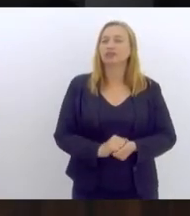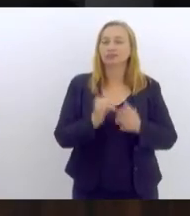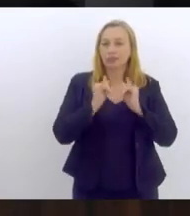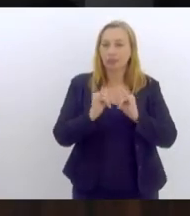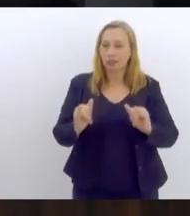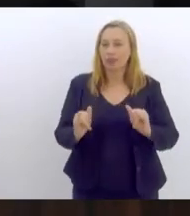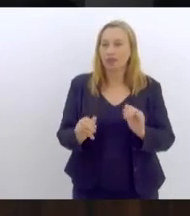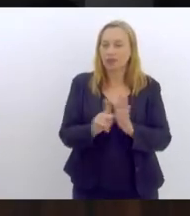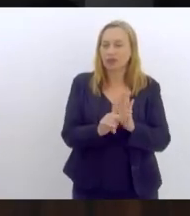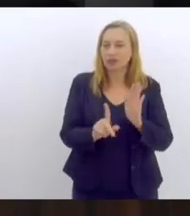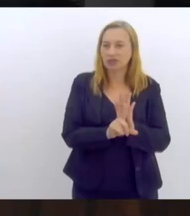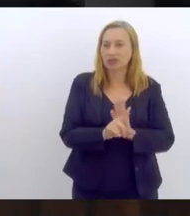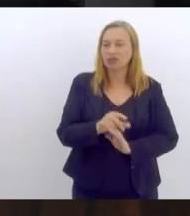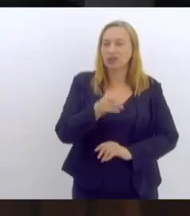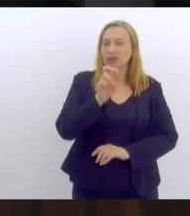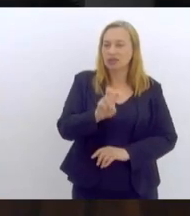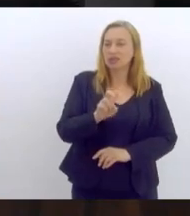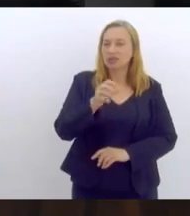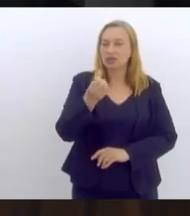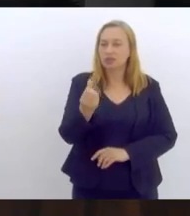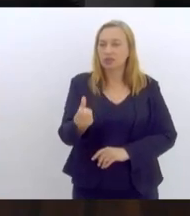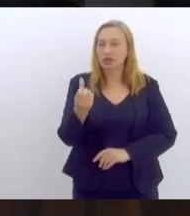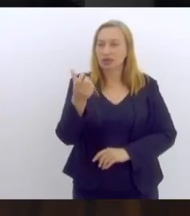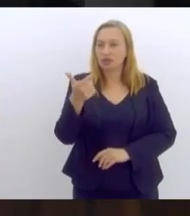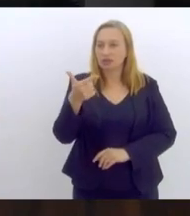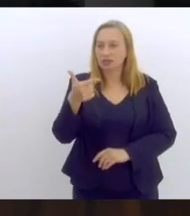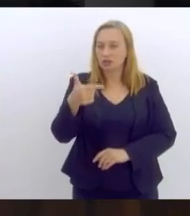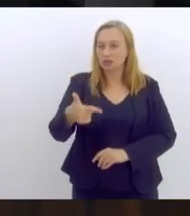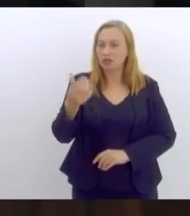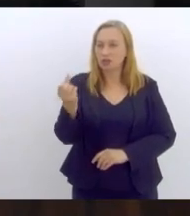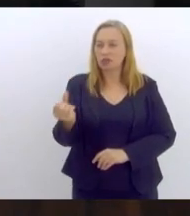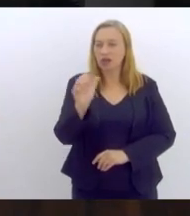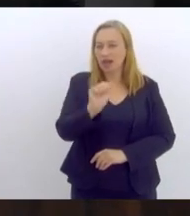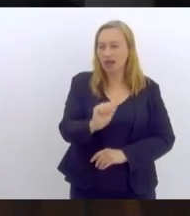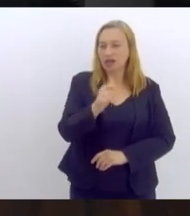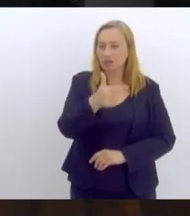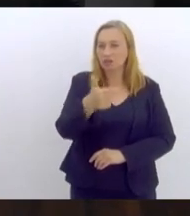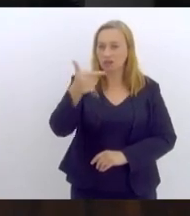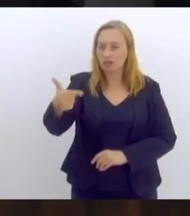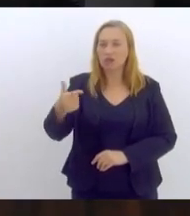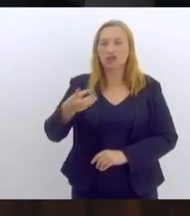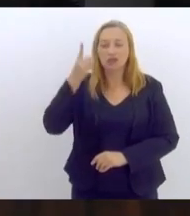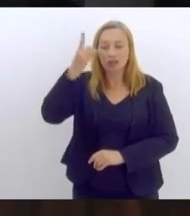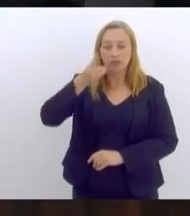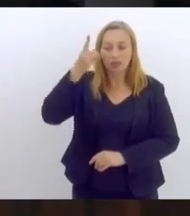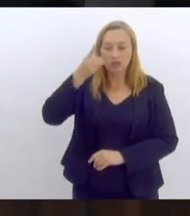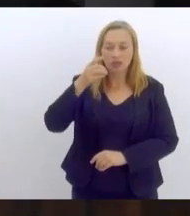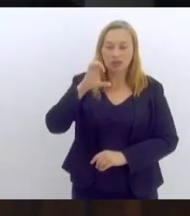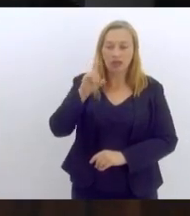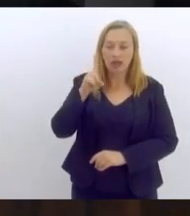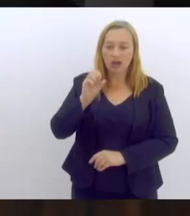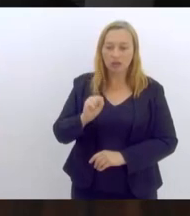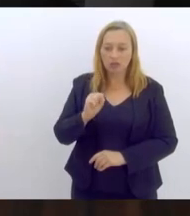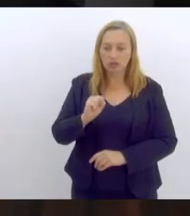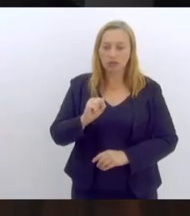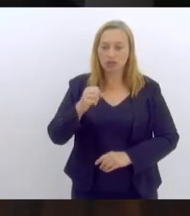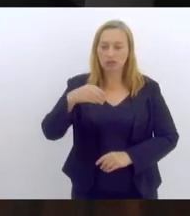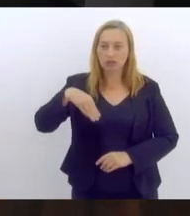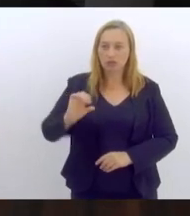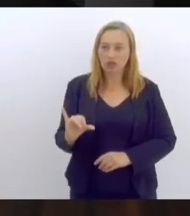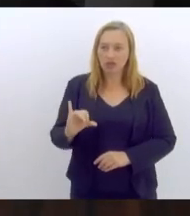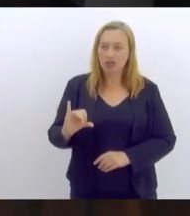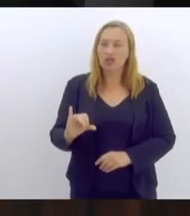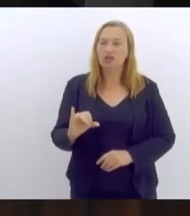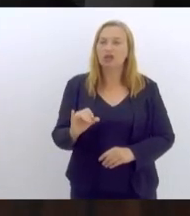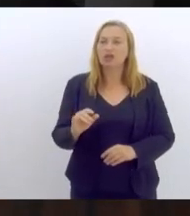Anuncio o projeto de lei número 5626-A de 2022, de autoria do deputado Carlos Mink, que cria o